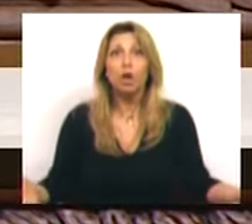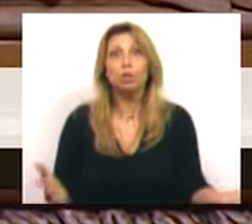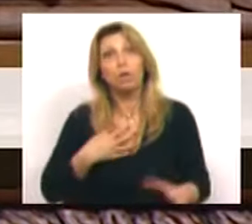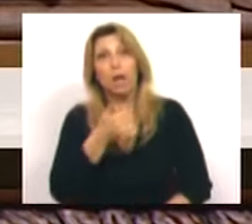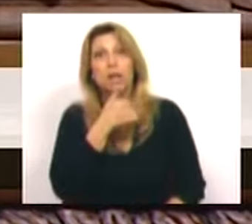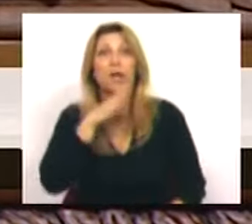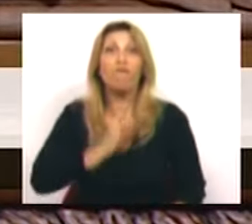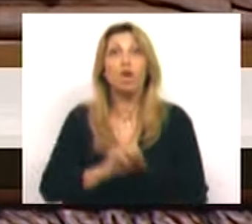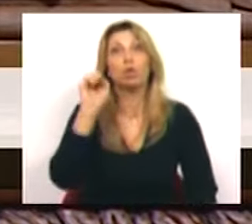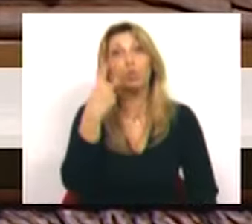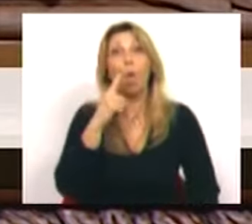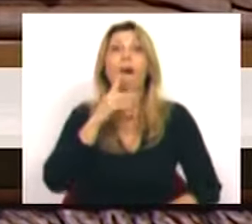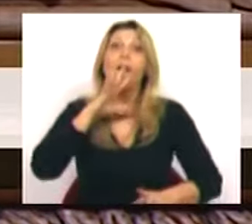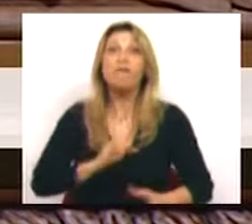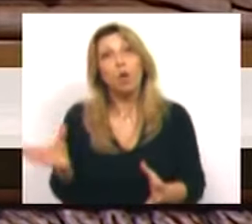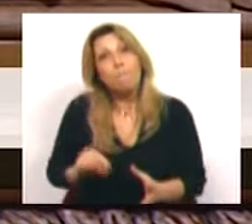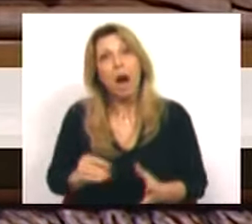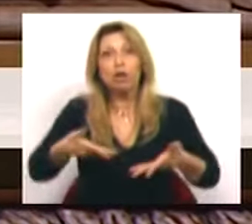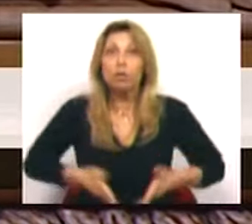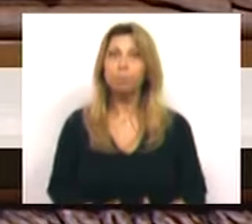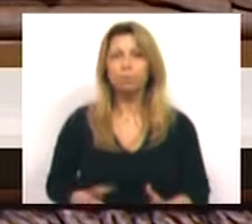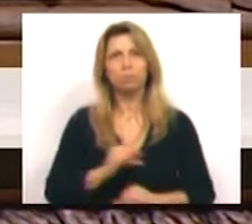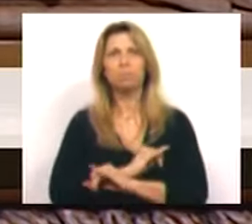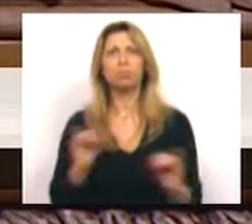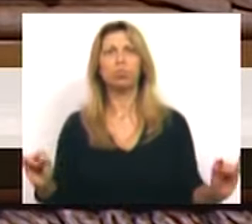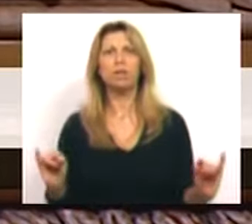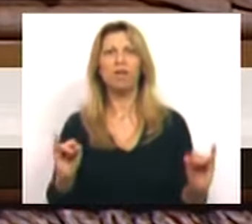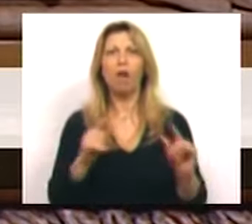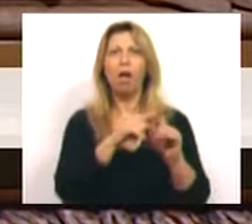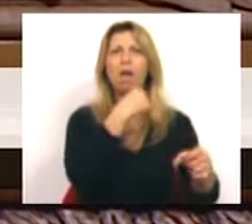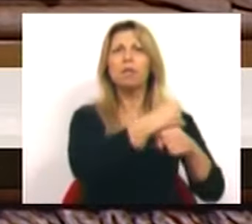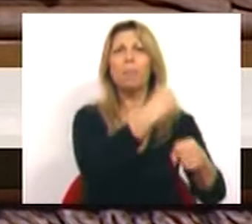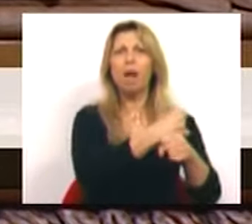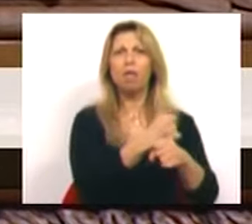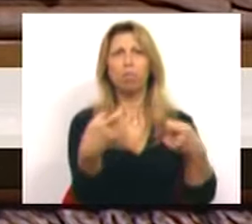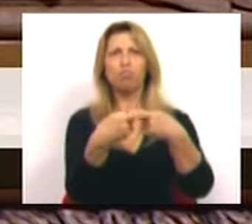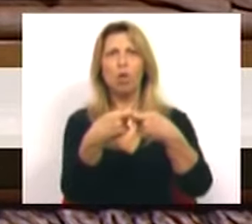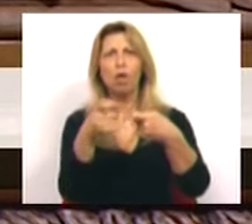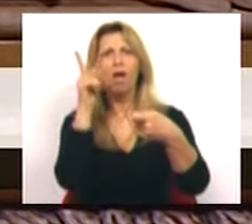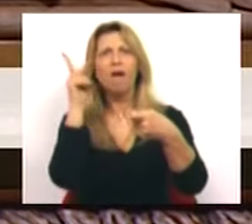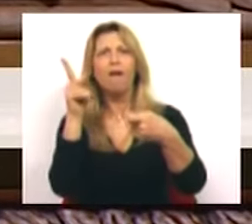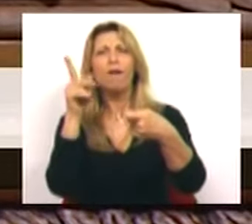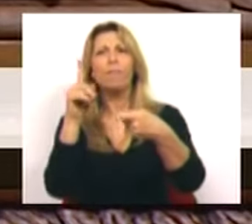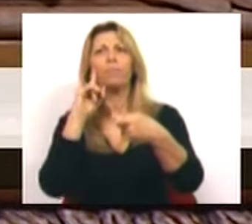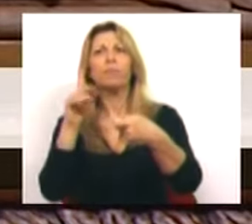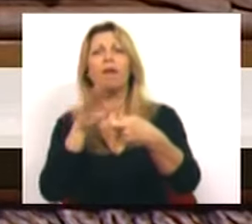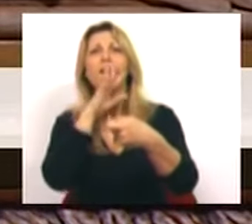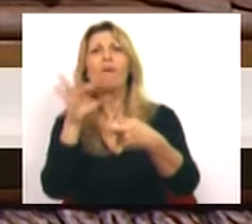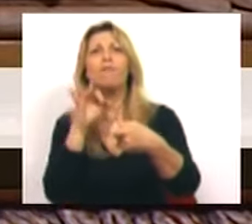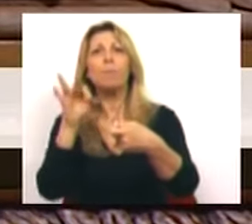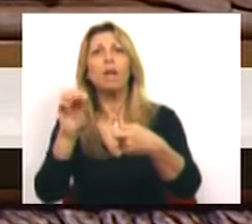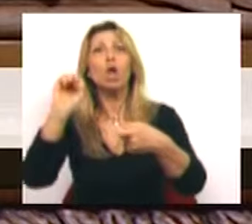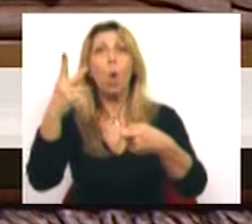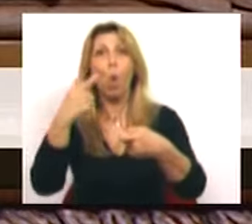ter mais filhos. É impossível articular a vida profissional com a vida pessoal e familiar. Tudo isto